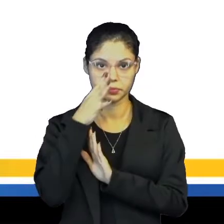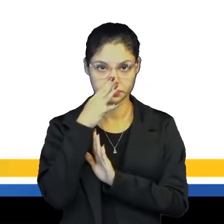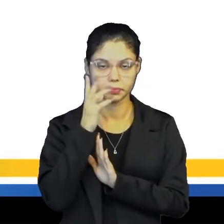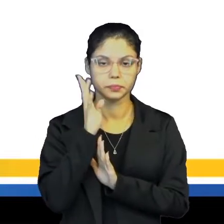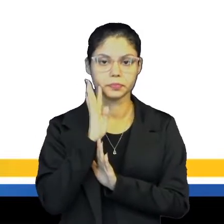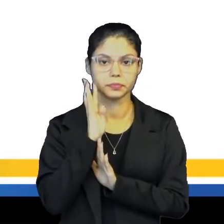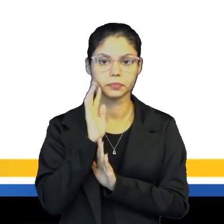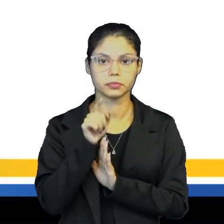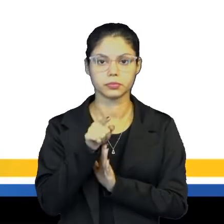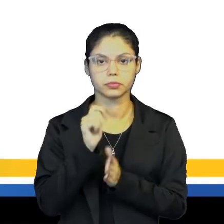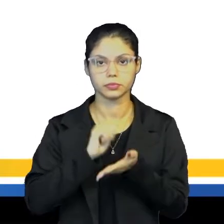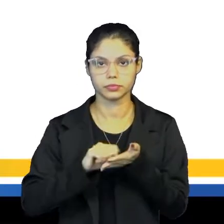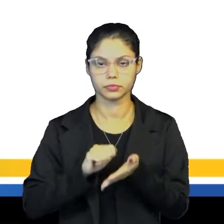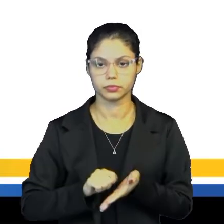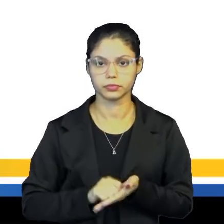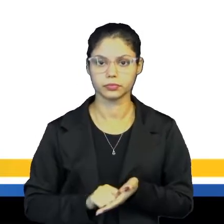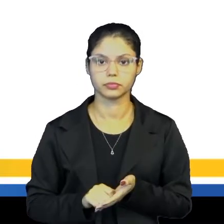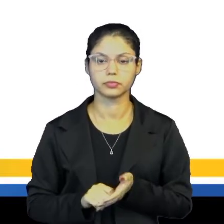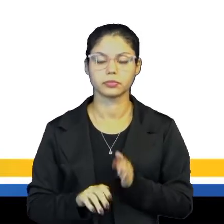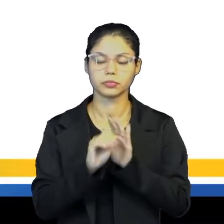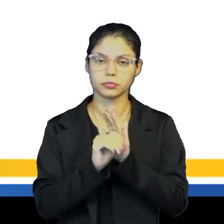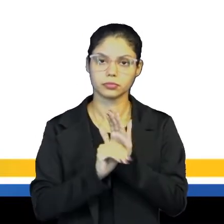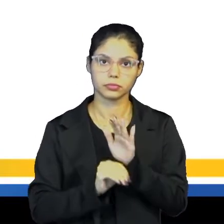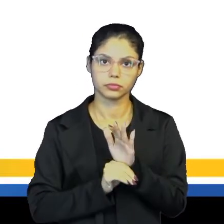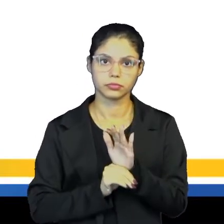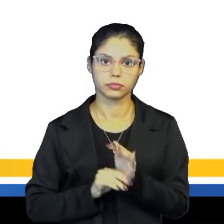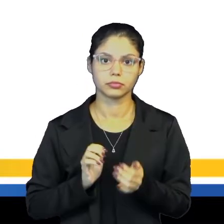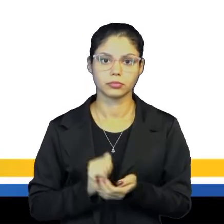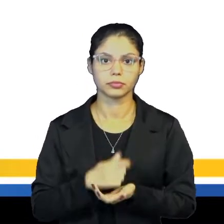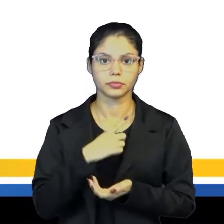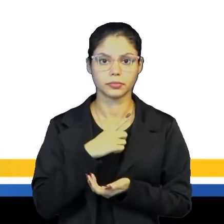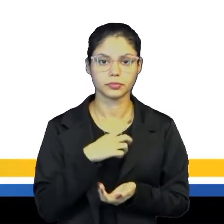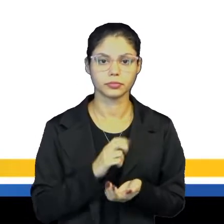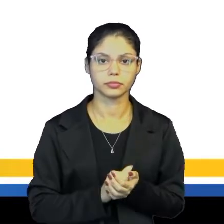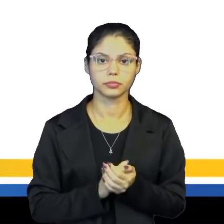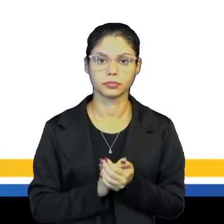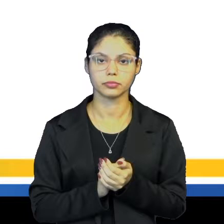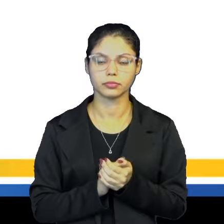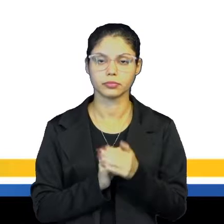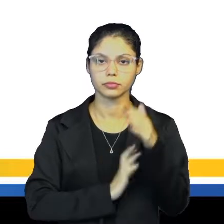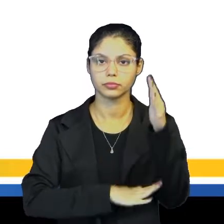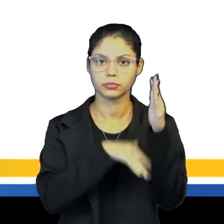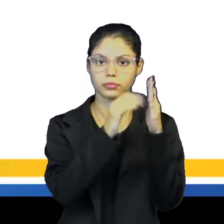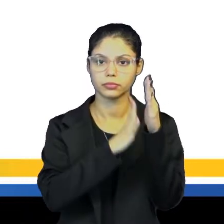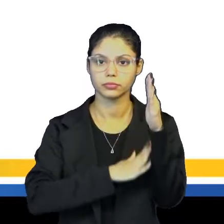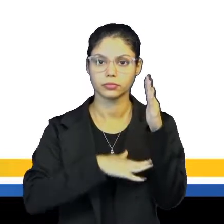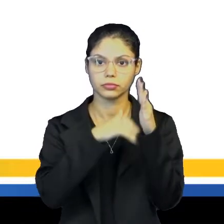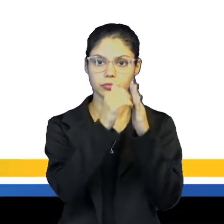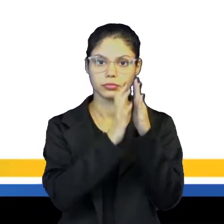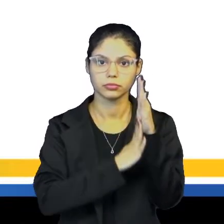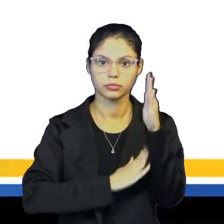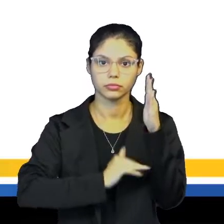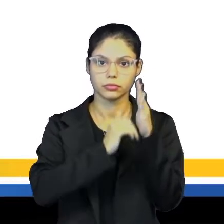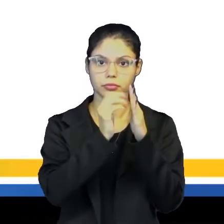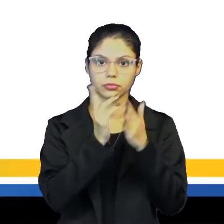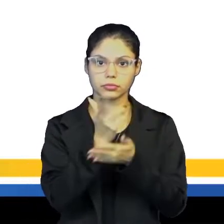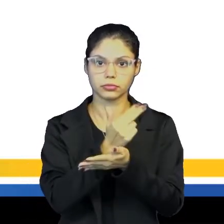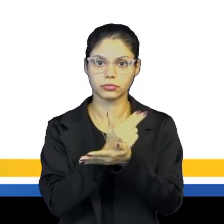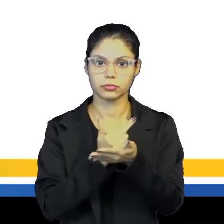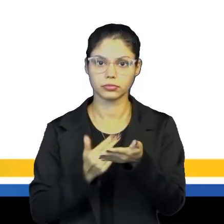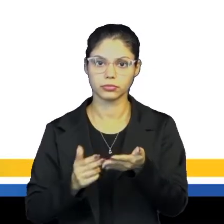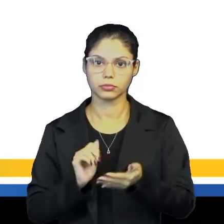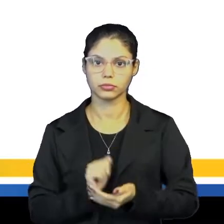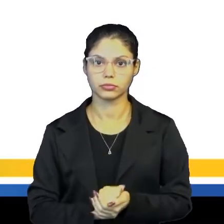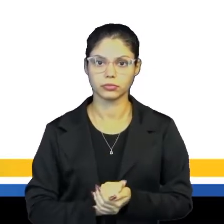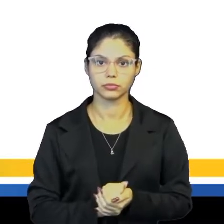muito interessante se vocês notassem essa lista, tá? Nós temos aí, ó, a pintura, o